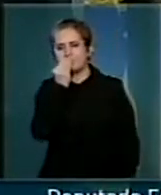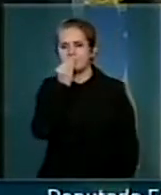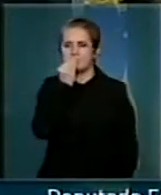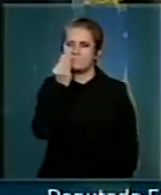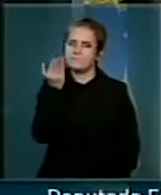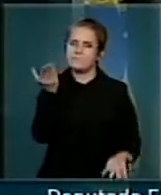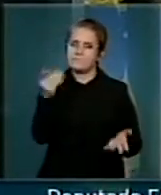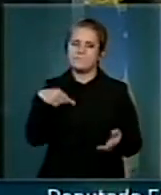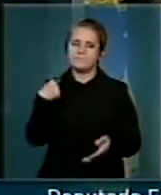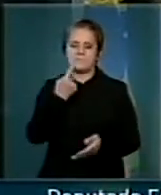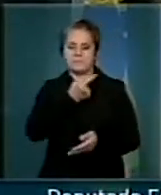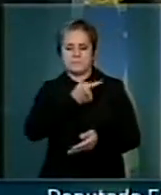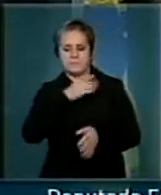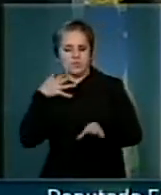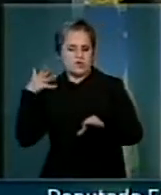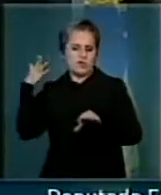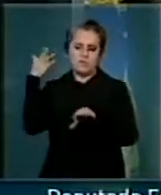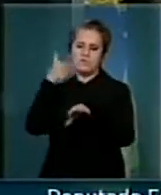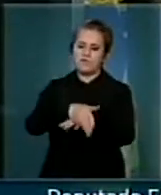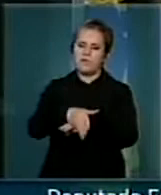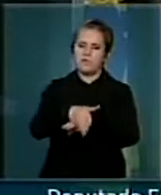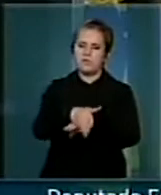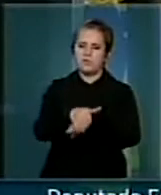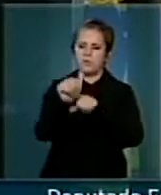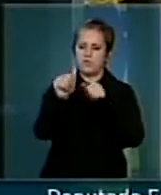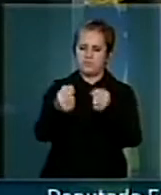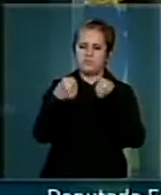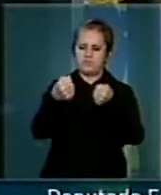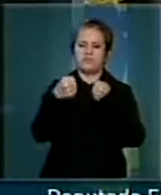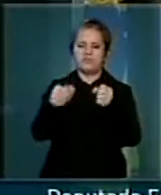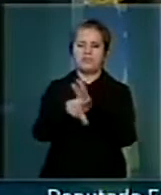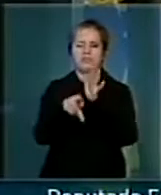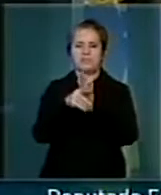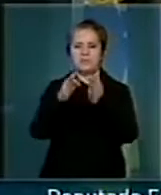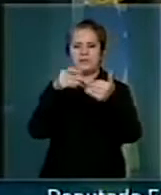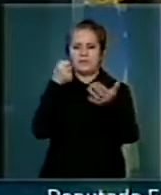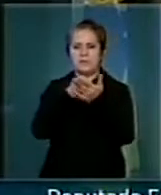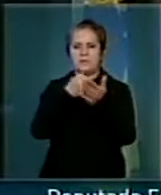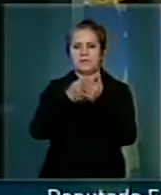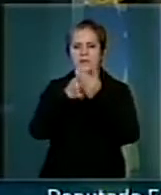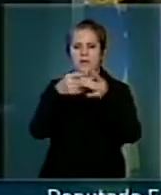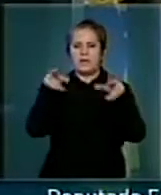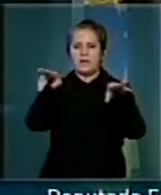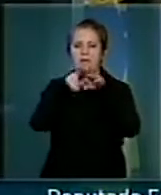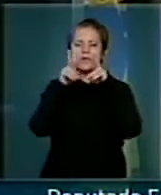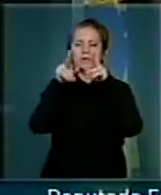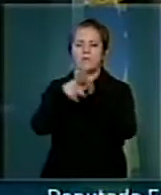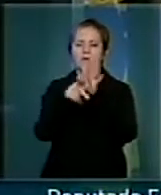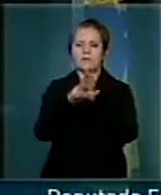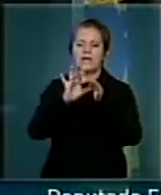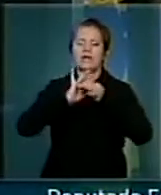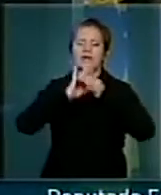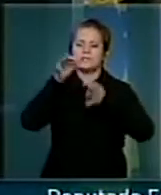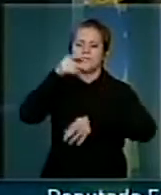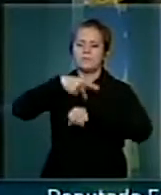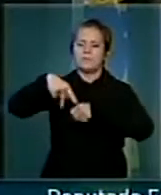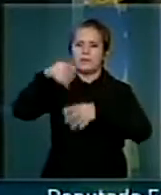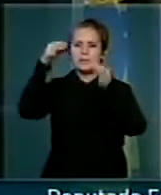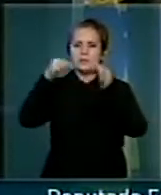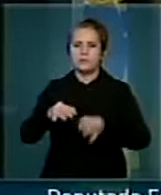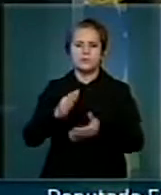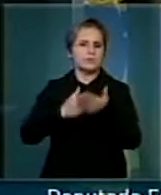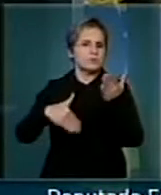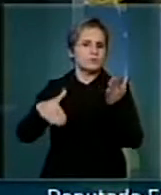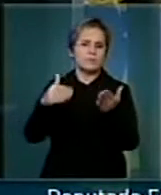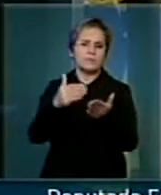Então, tomamos as ruas para as cobranças de liberdade e igualdade, de um país justo para todos, e